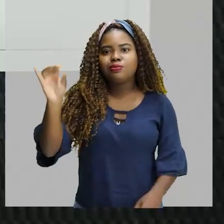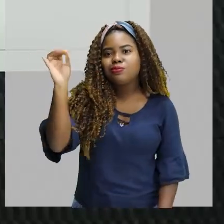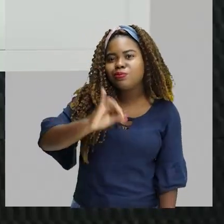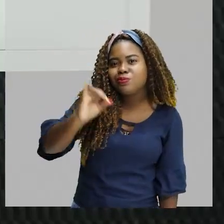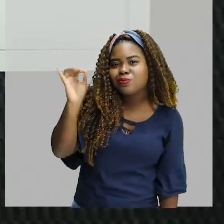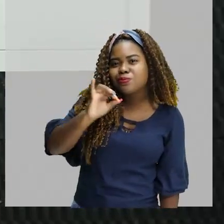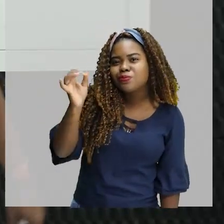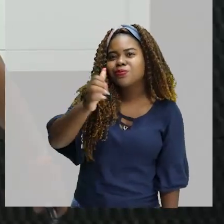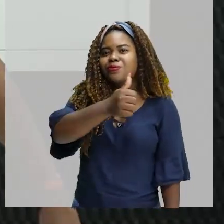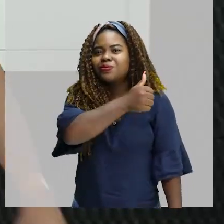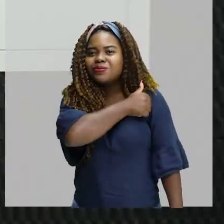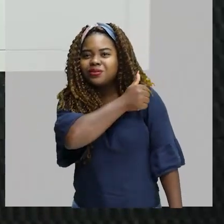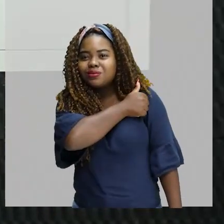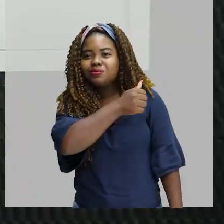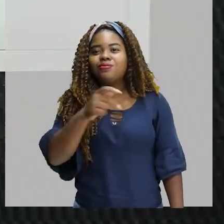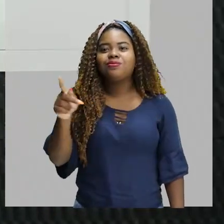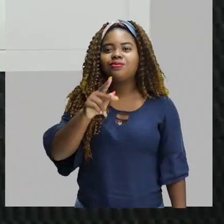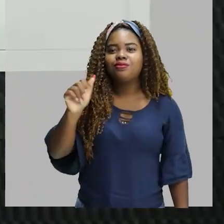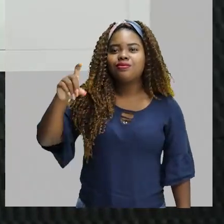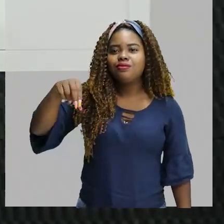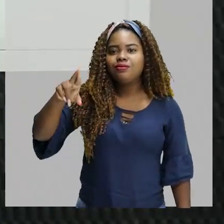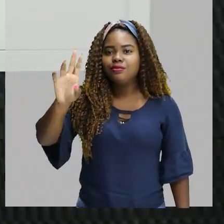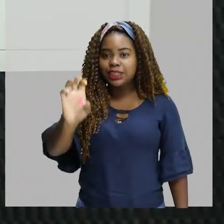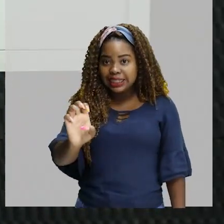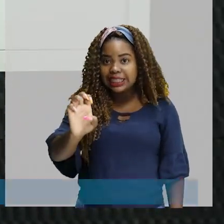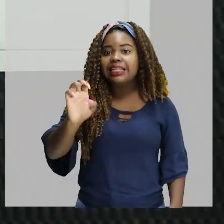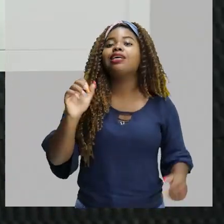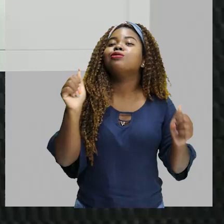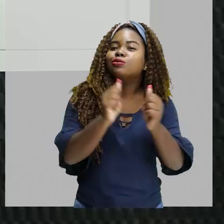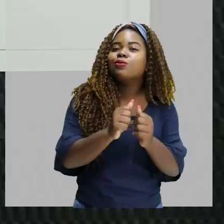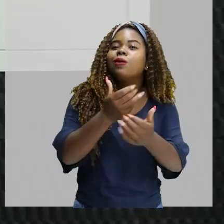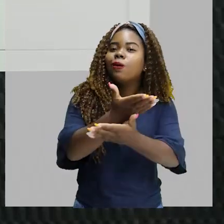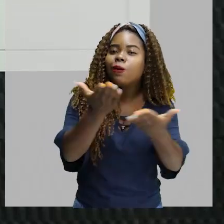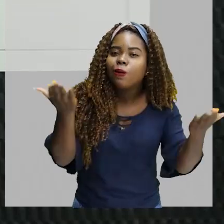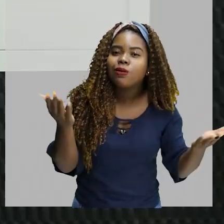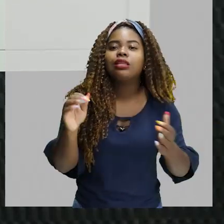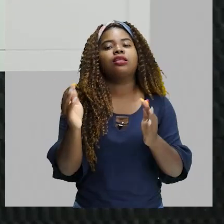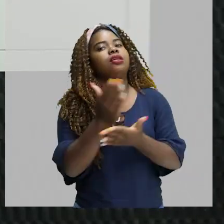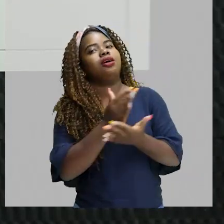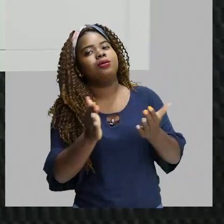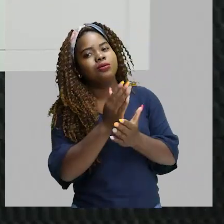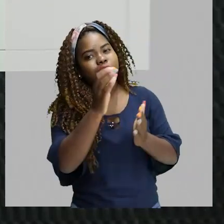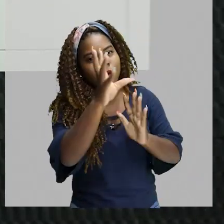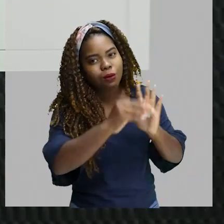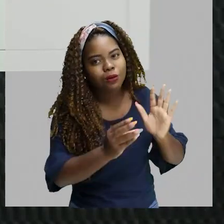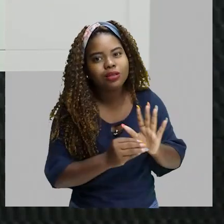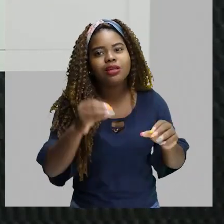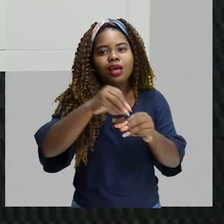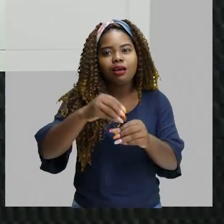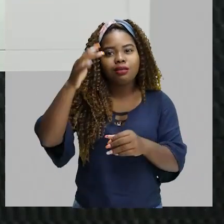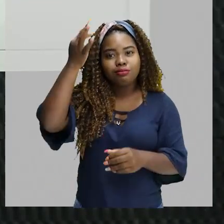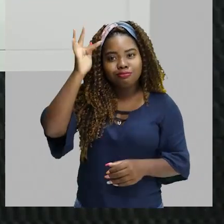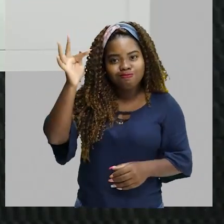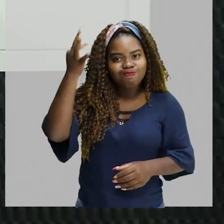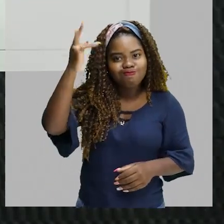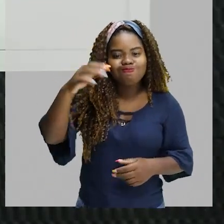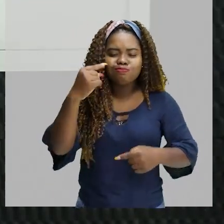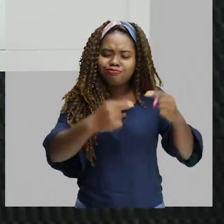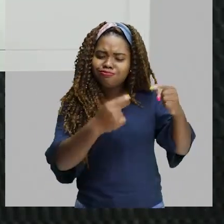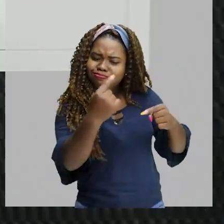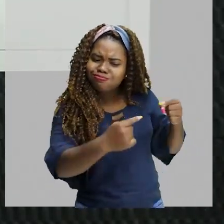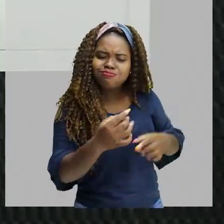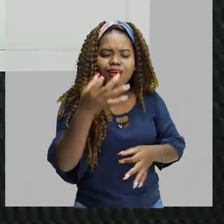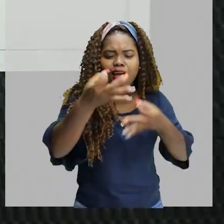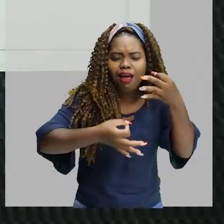Fala, meus queridos alunos, mais uma vez aqui o professor André Luiz com vocês, trazendo alguns conteúdos dentro da filosofia para a gente discutir, alguns